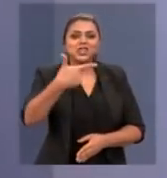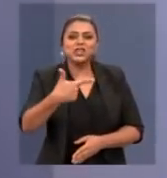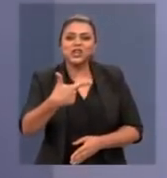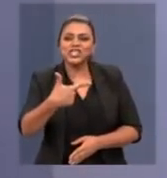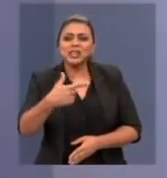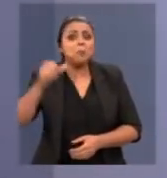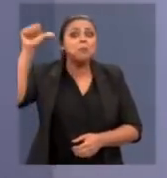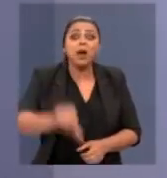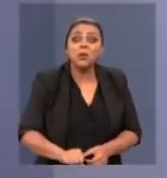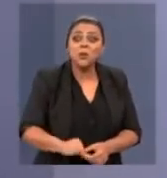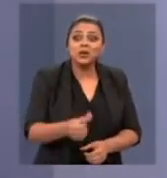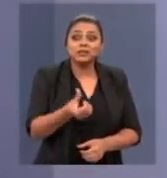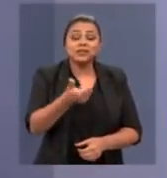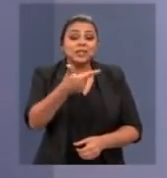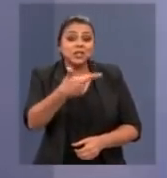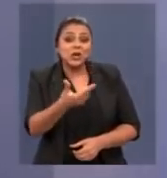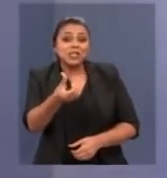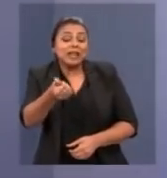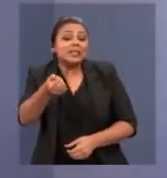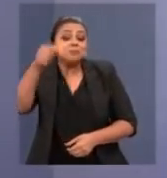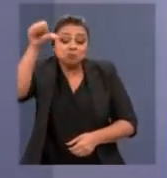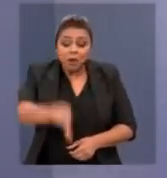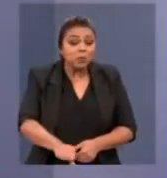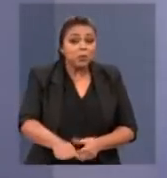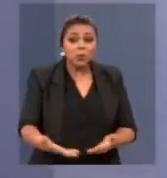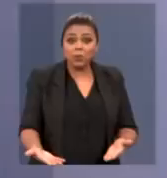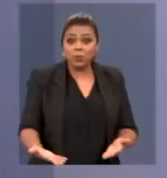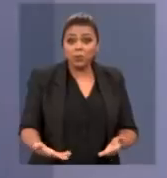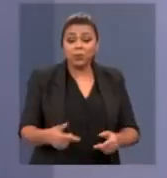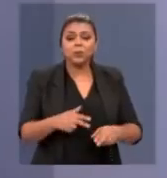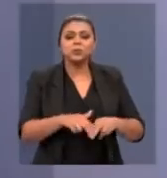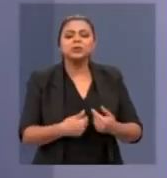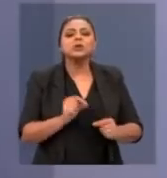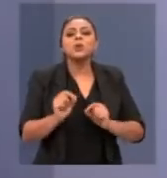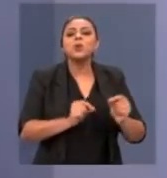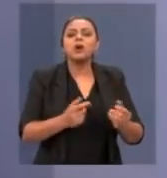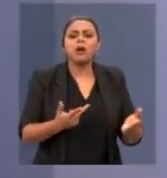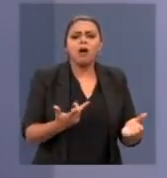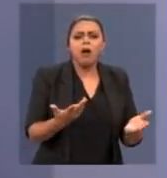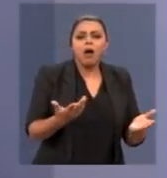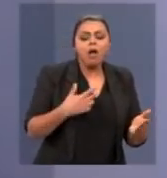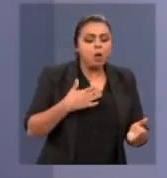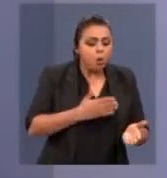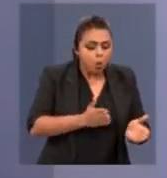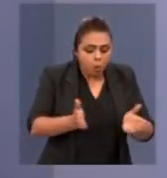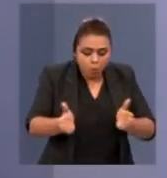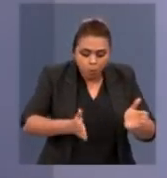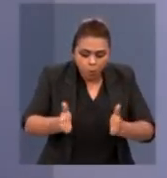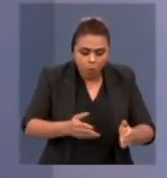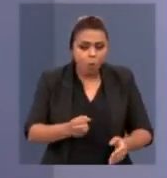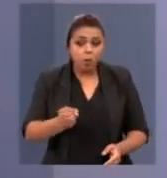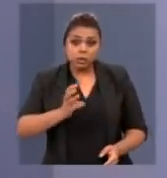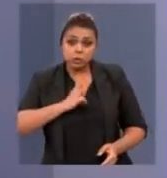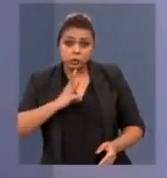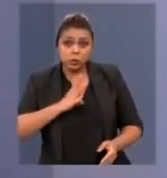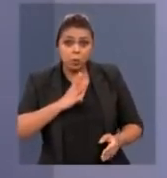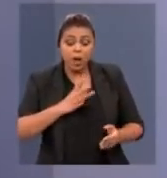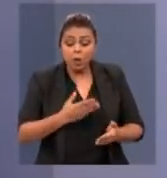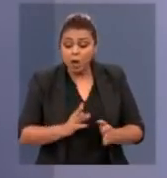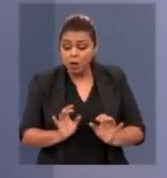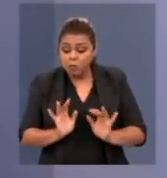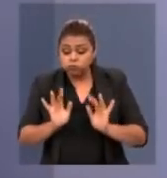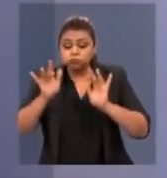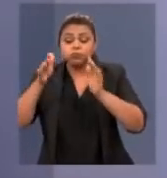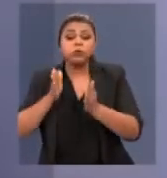do aluno a gente sabe que o aprendizado é a porta de saída do alan para o mundo do trabalho não é isso em matemática português também